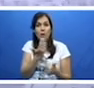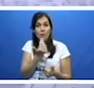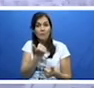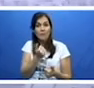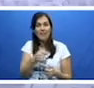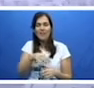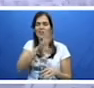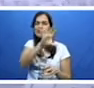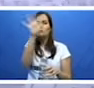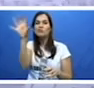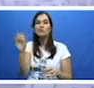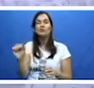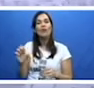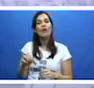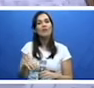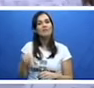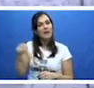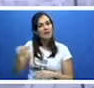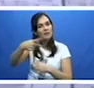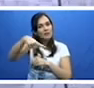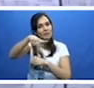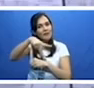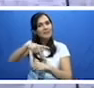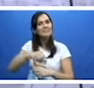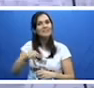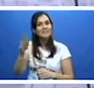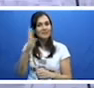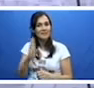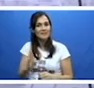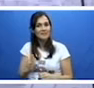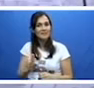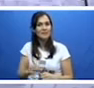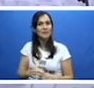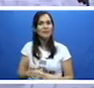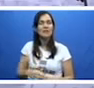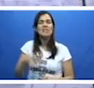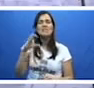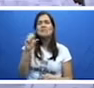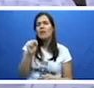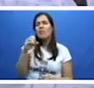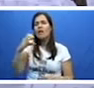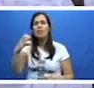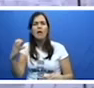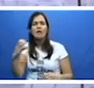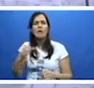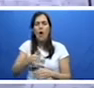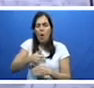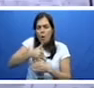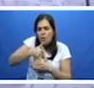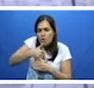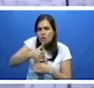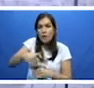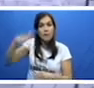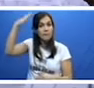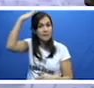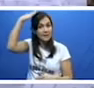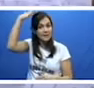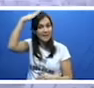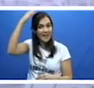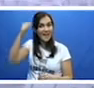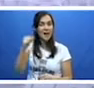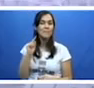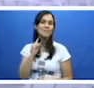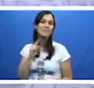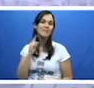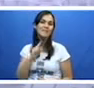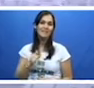muitas regiões do país como por exemplo nas regiões que mais tem Santa Catarina Rio Grande do Sul no Paraná até no Estado de São Paulo e Minas Gerais